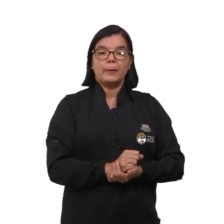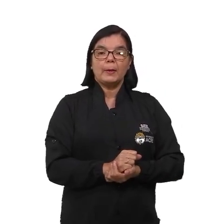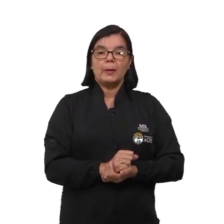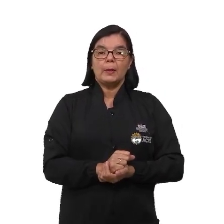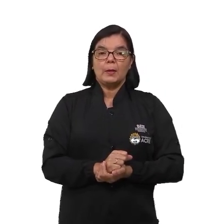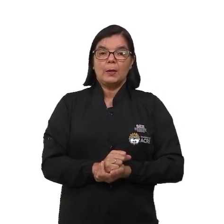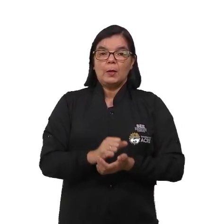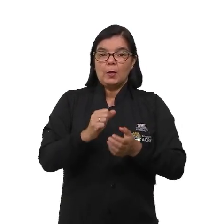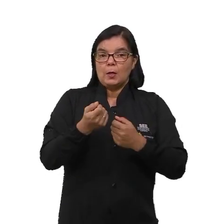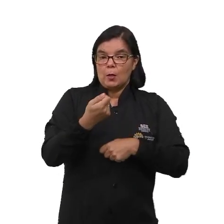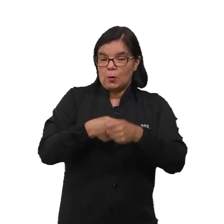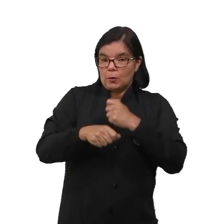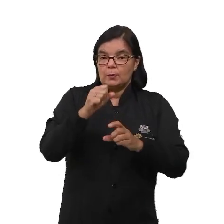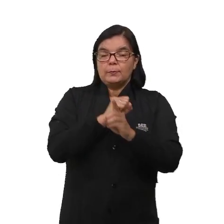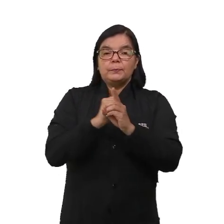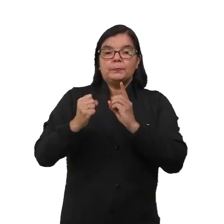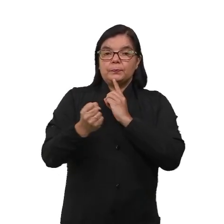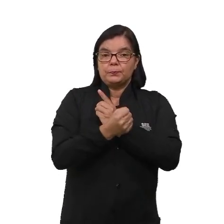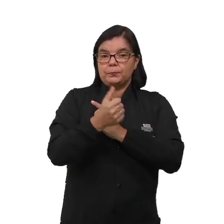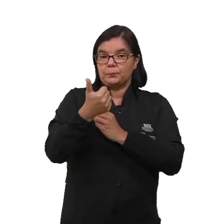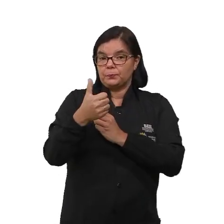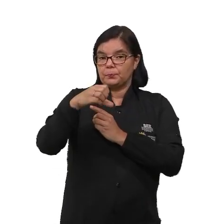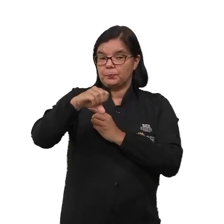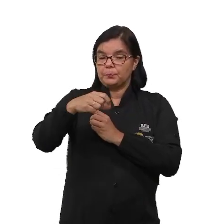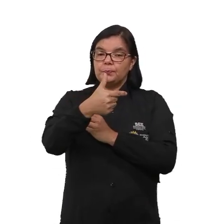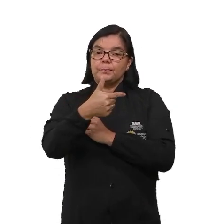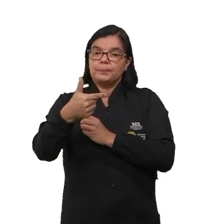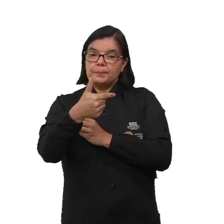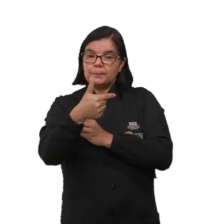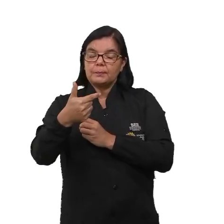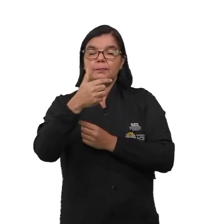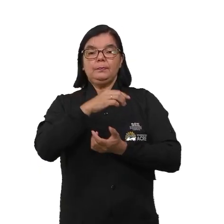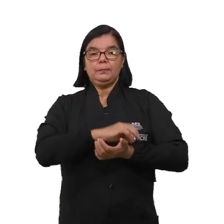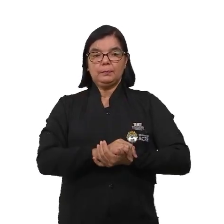da obra Economia e Sociedade, do ano de